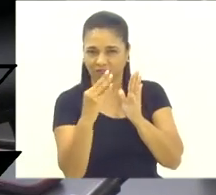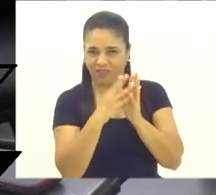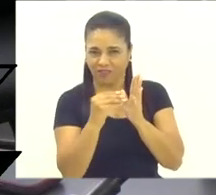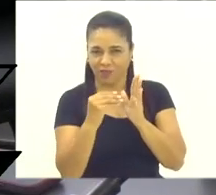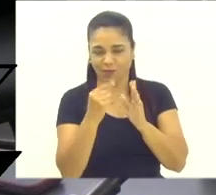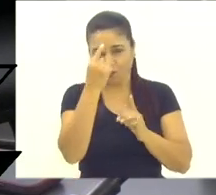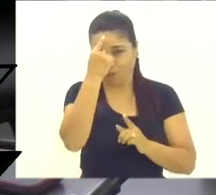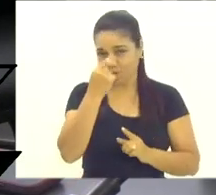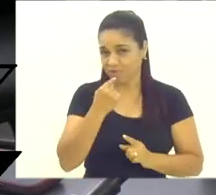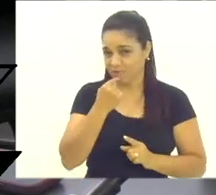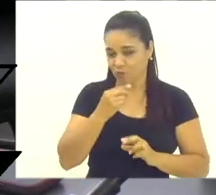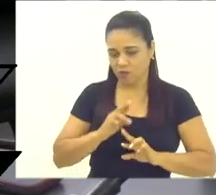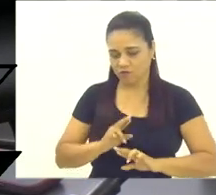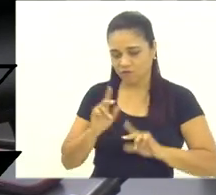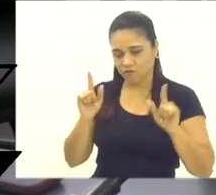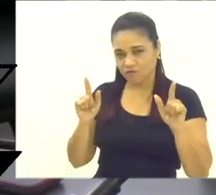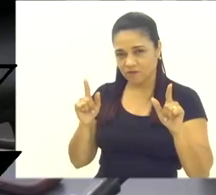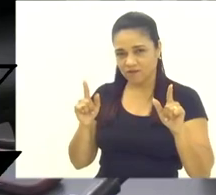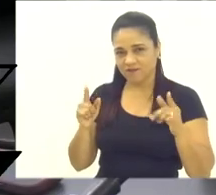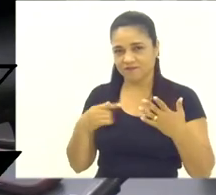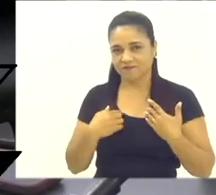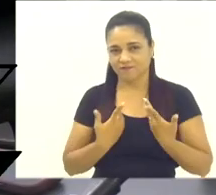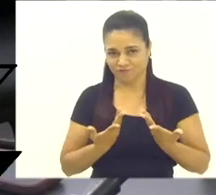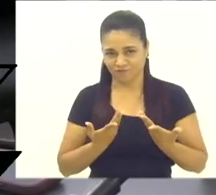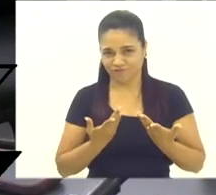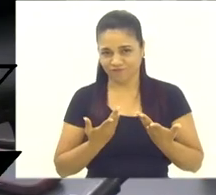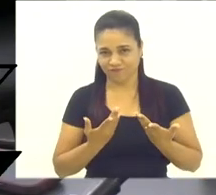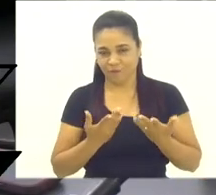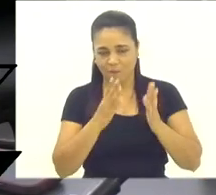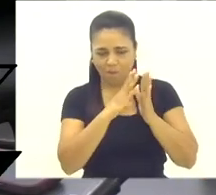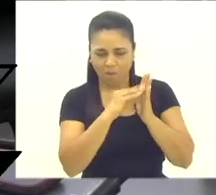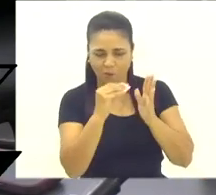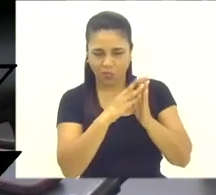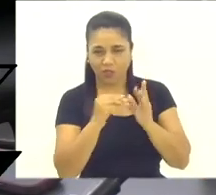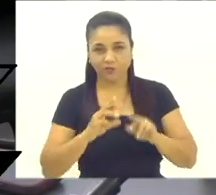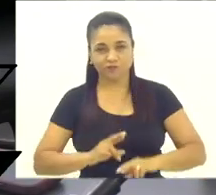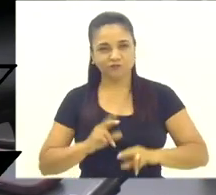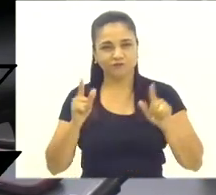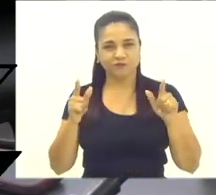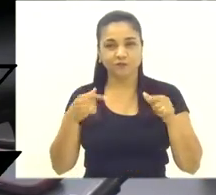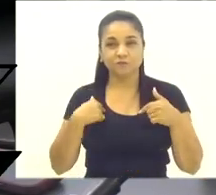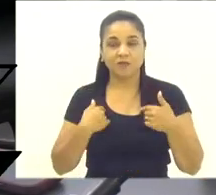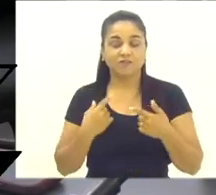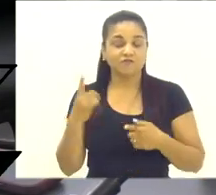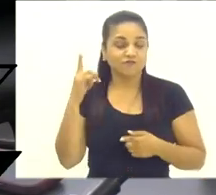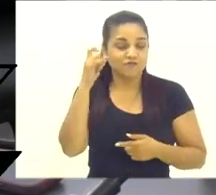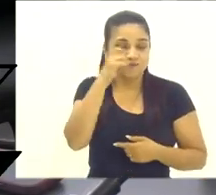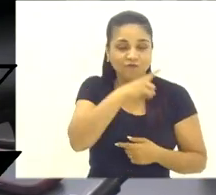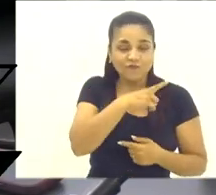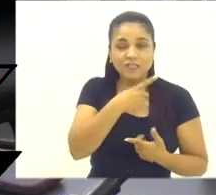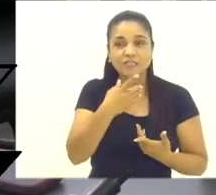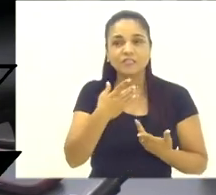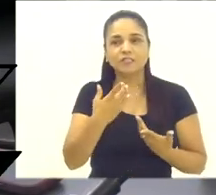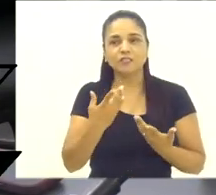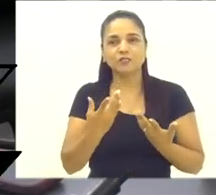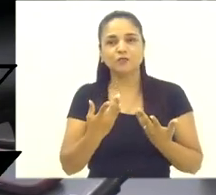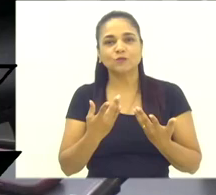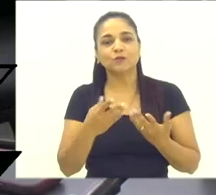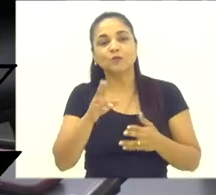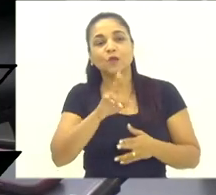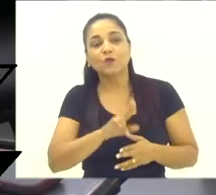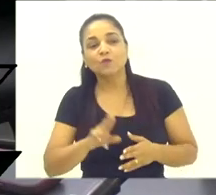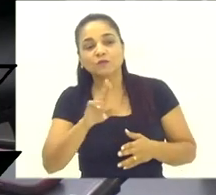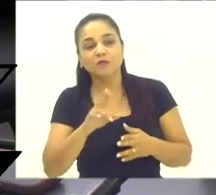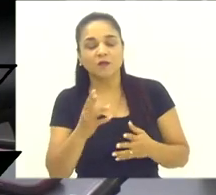outros perfis Isso é muito difícil da gente da gente por lá porque isso tá relacionado também de não usar